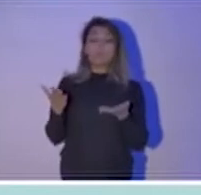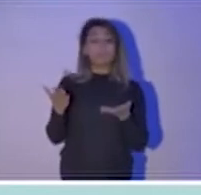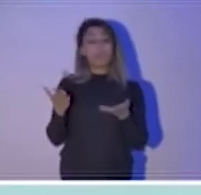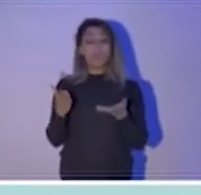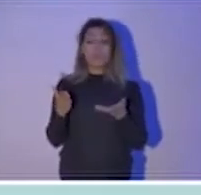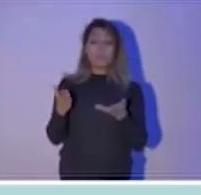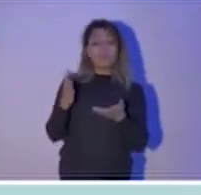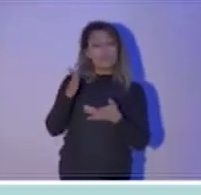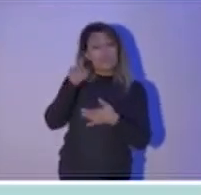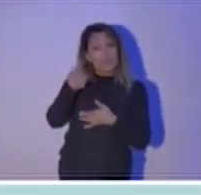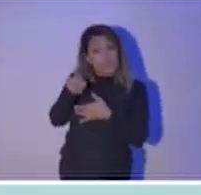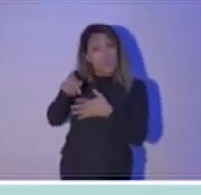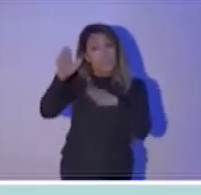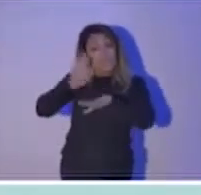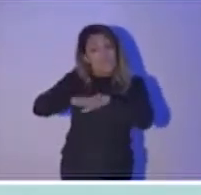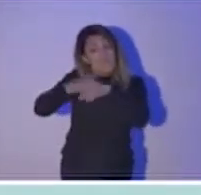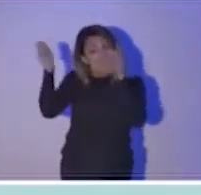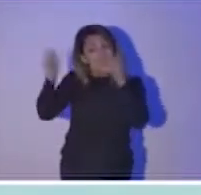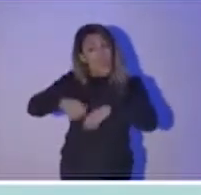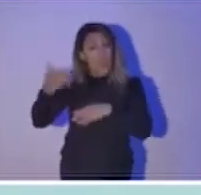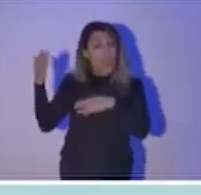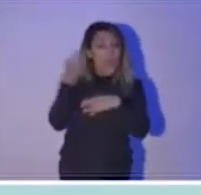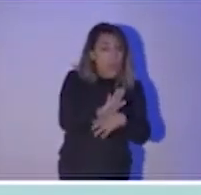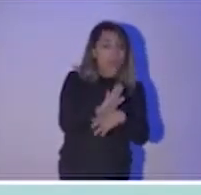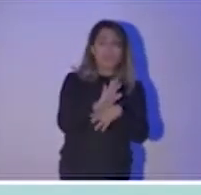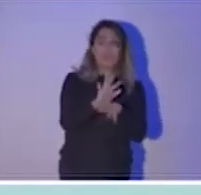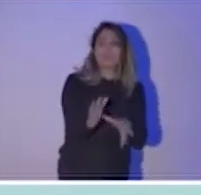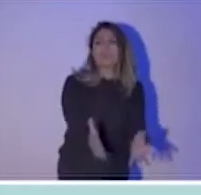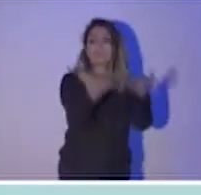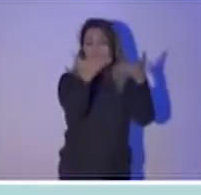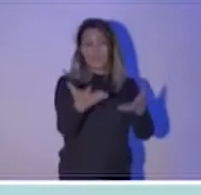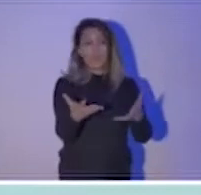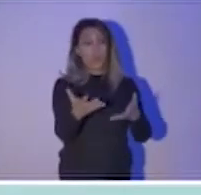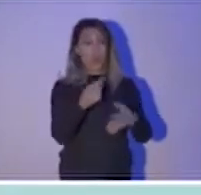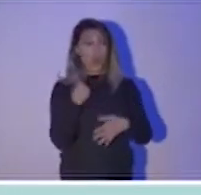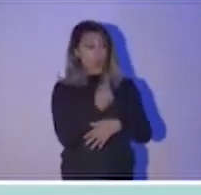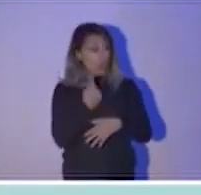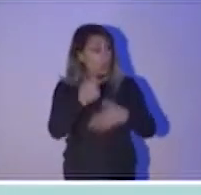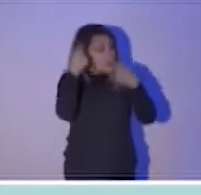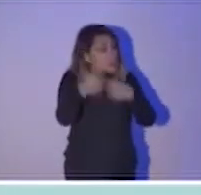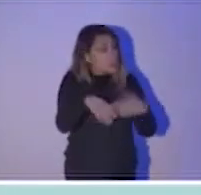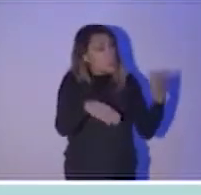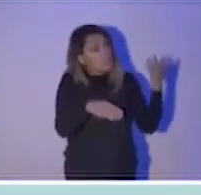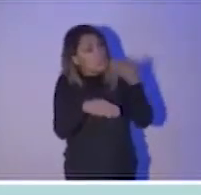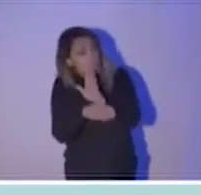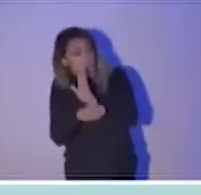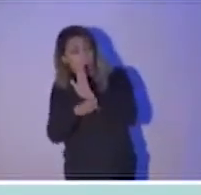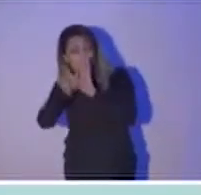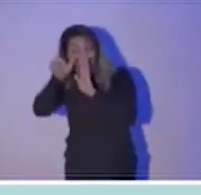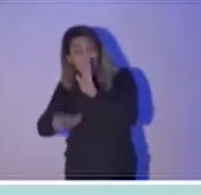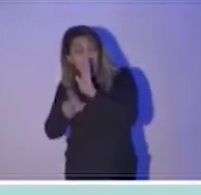professor para fazer isso. Nós precisamos lembrar disso quando nós formos conversar com eles. Nós precisamos fazer com que o